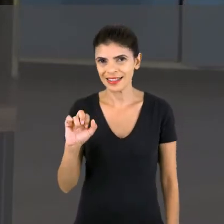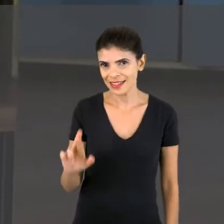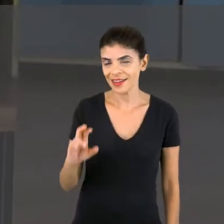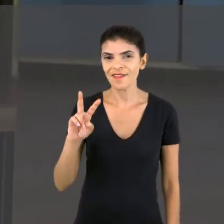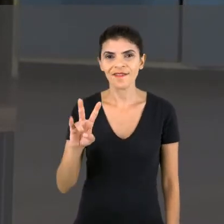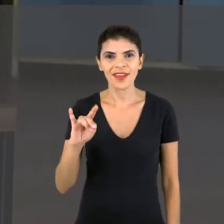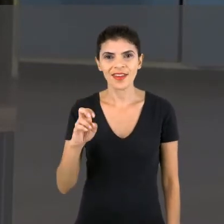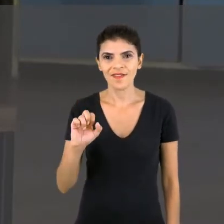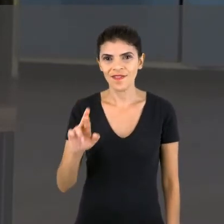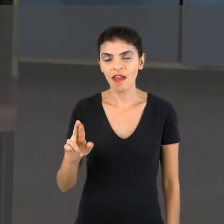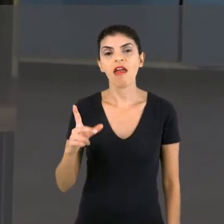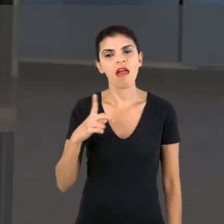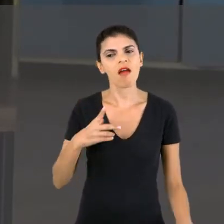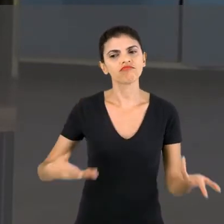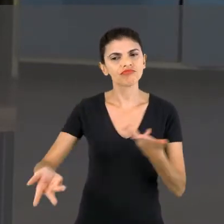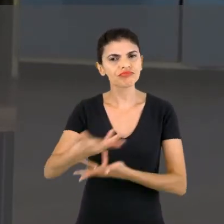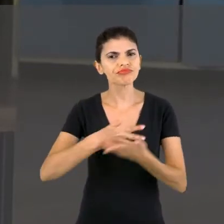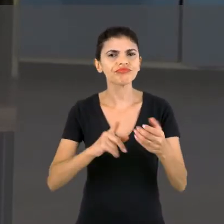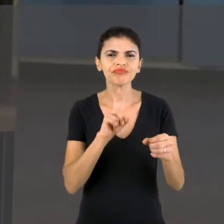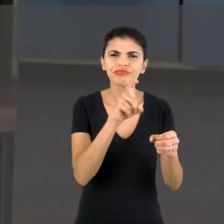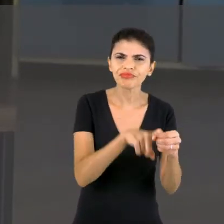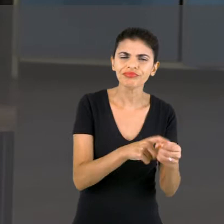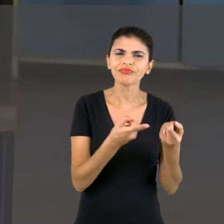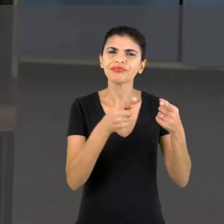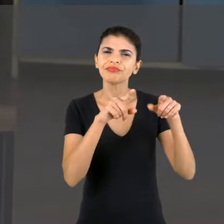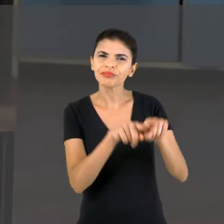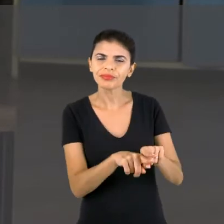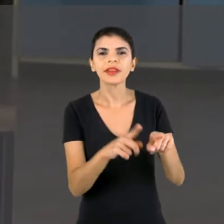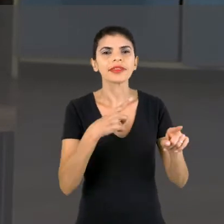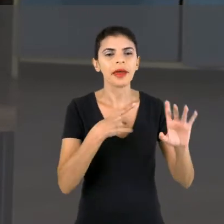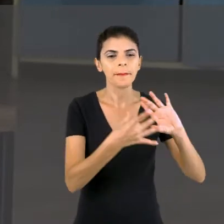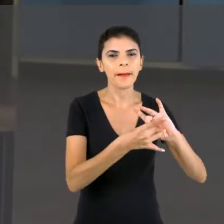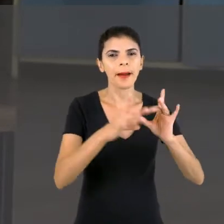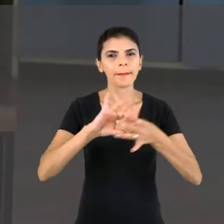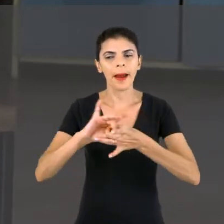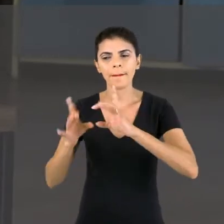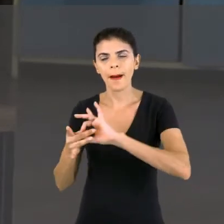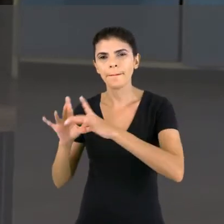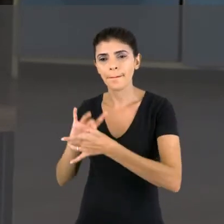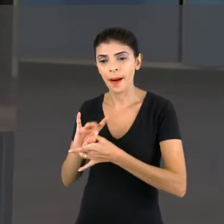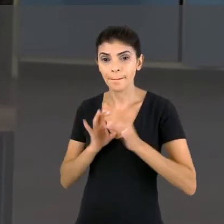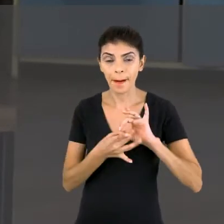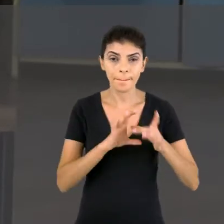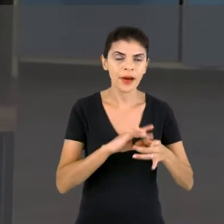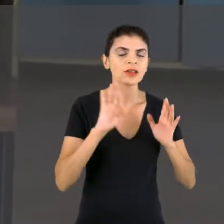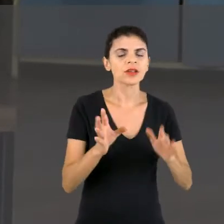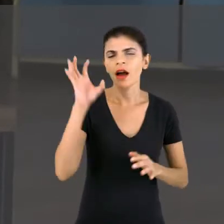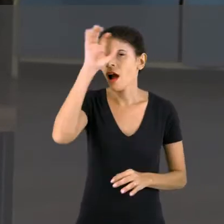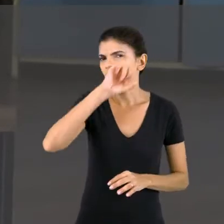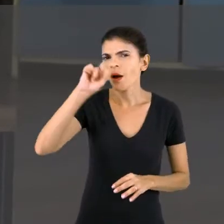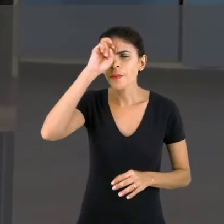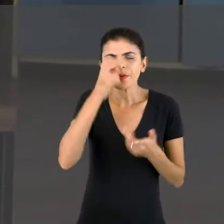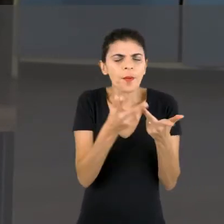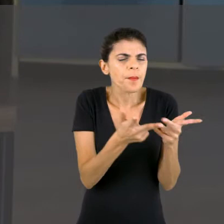opera em rede, né? Que as suas ações, elas são todas interligadas e conectadas. A gente